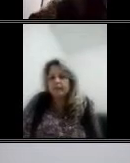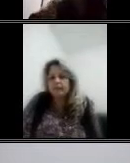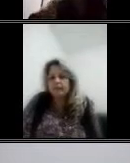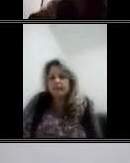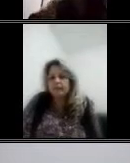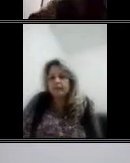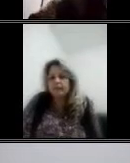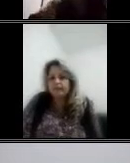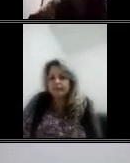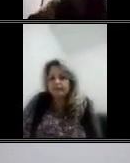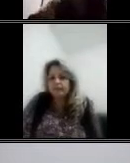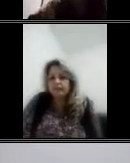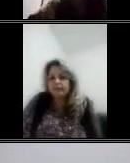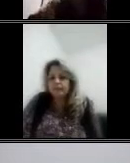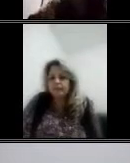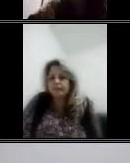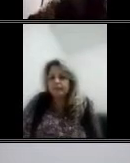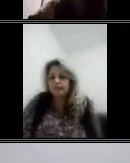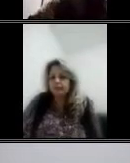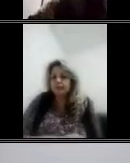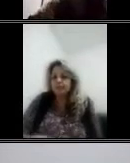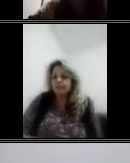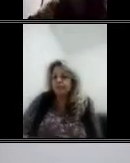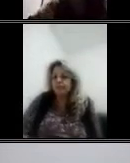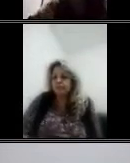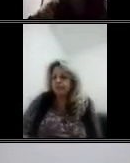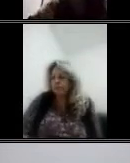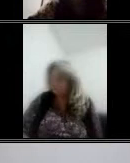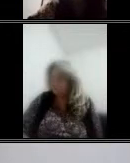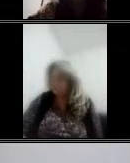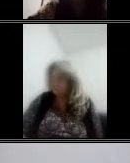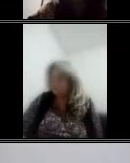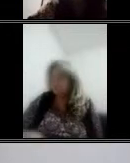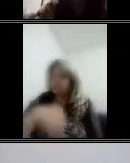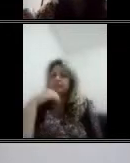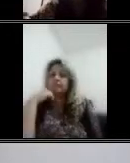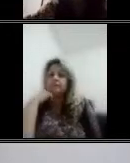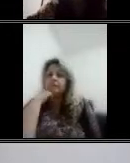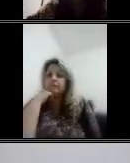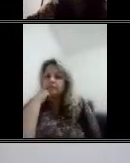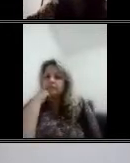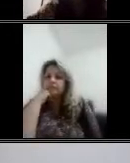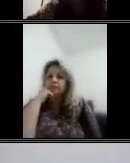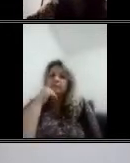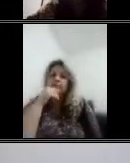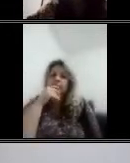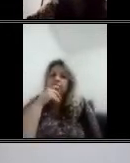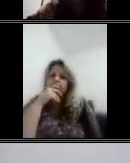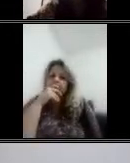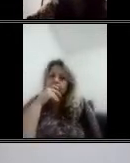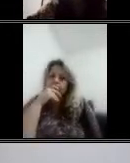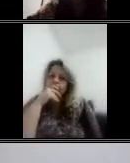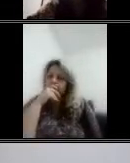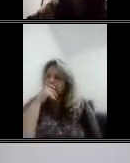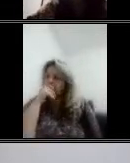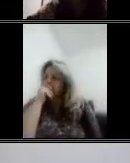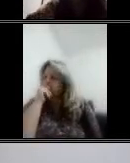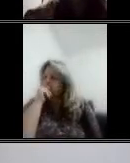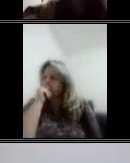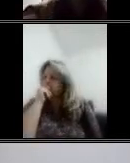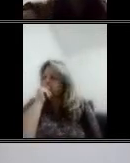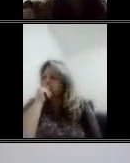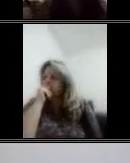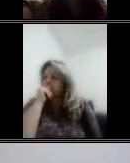transtorno mental. Aqui, da mesma forma, não é toda criança desatenta, hiperativa e impulsiva que tem